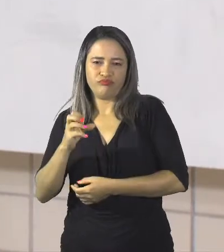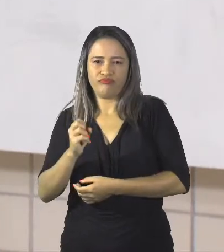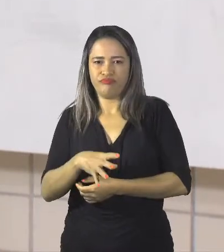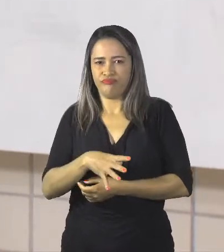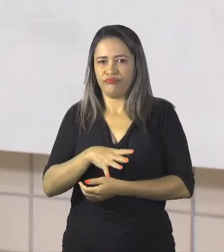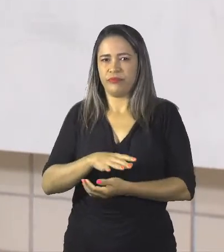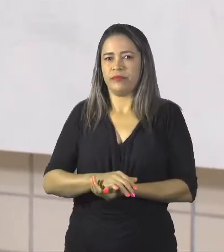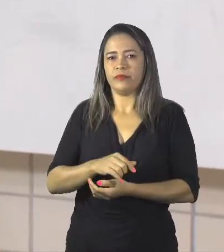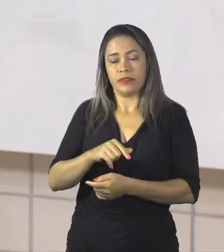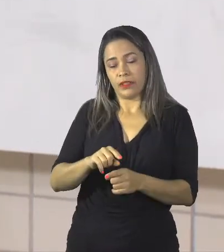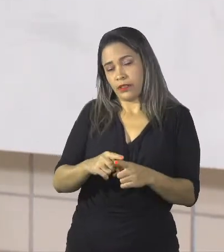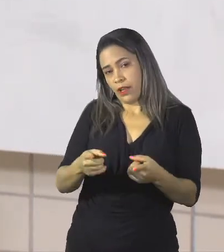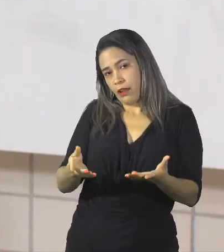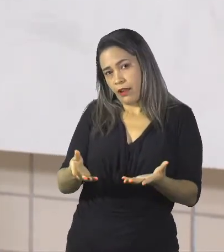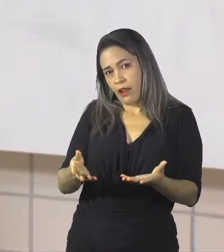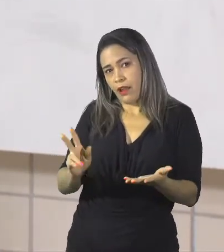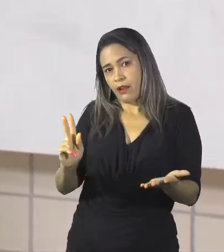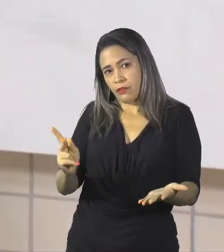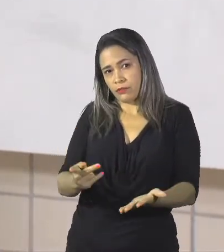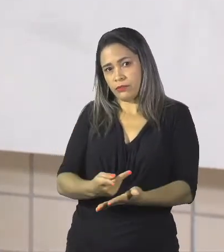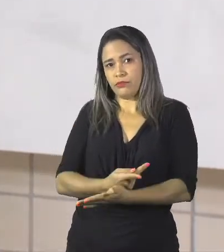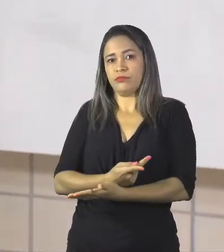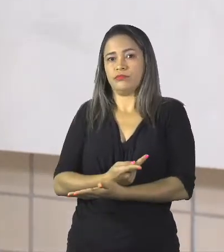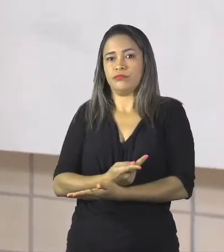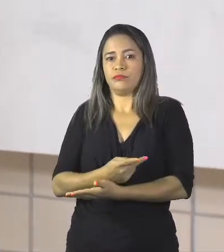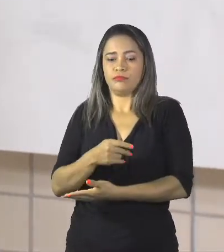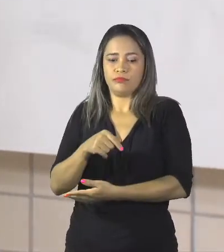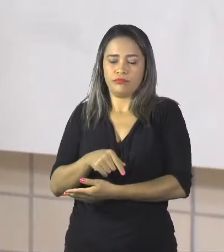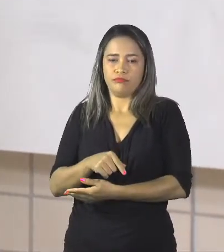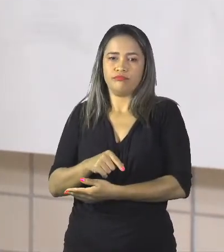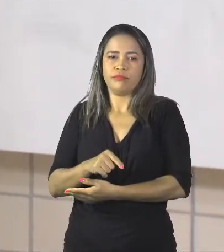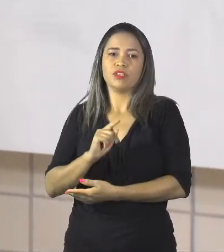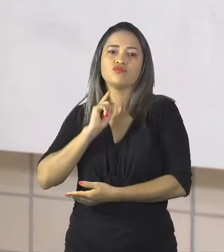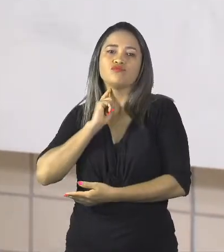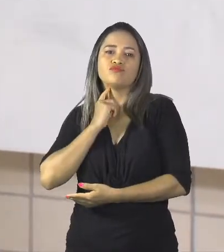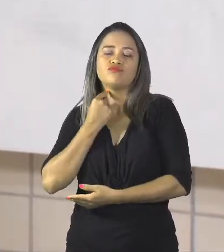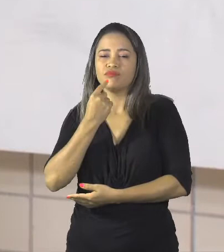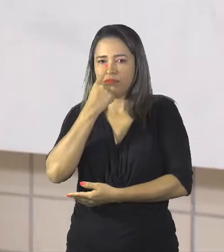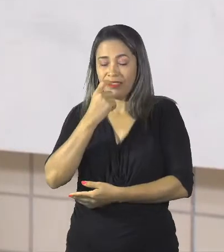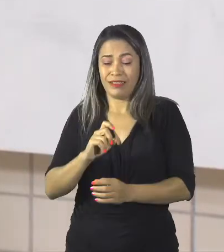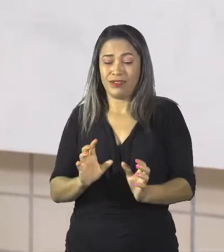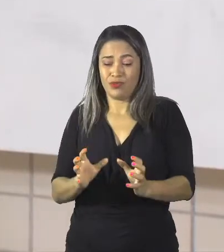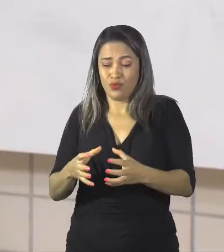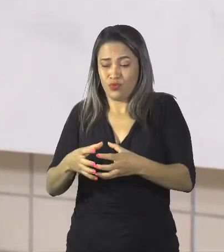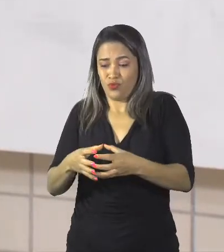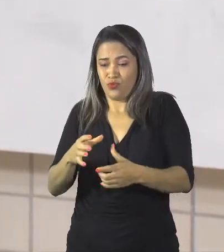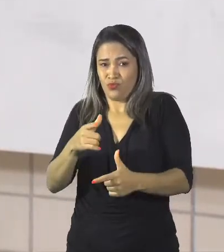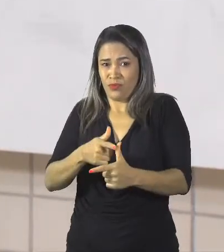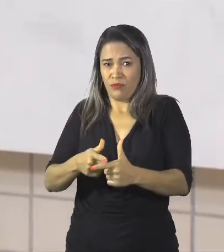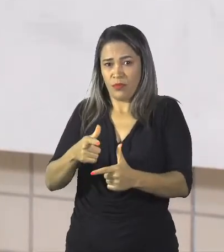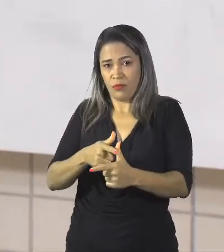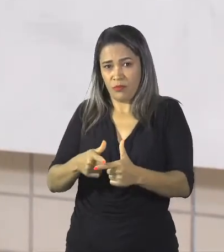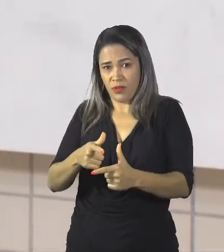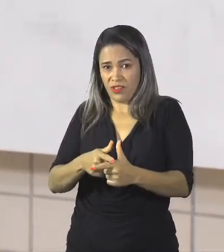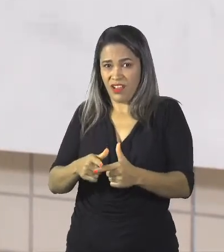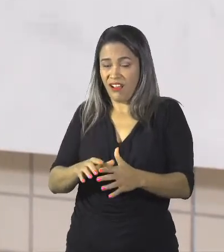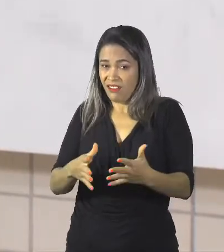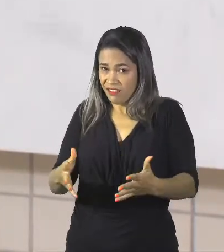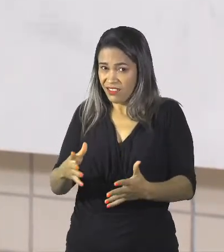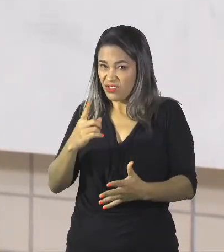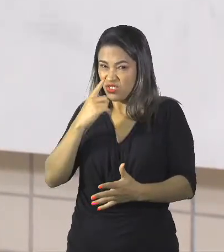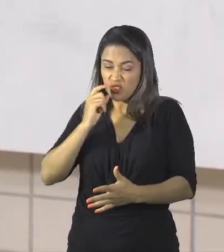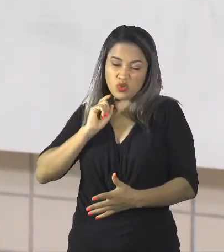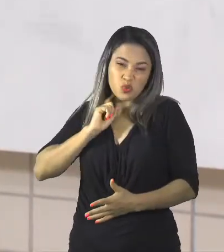ali danos ao Ribeirão Taquarussu. E esse conjunto de problemas, além de poluir, não